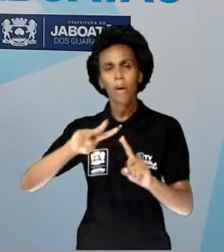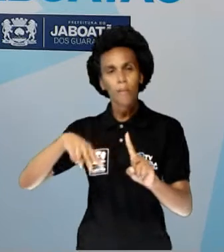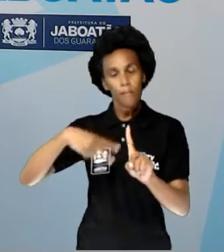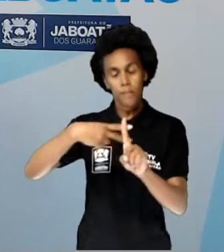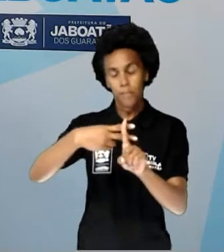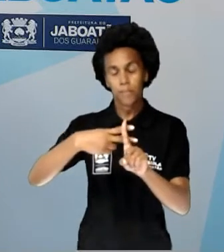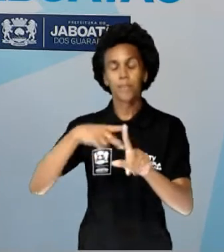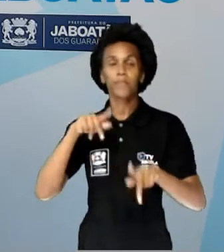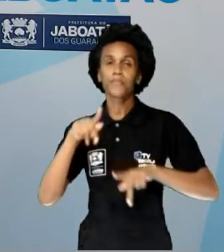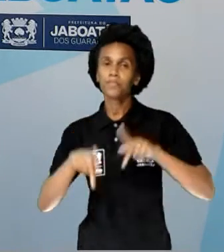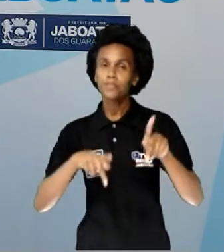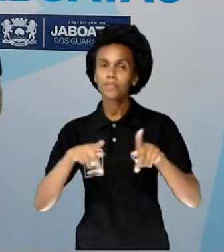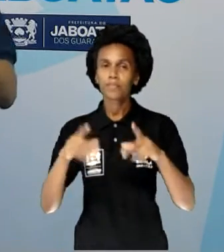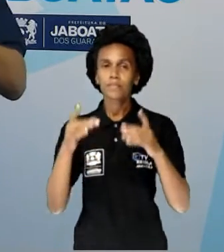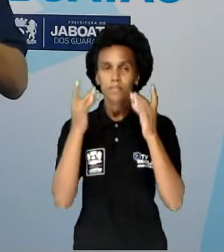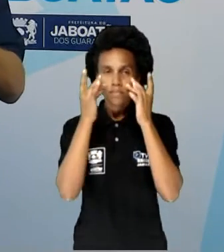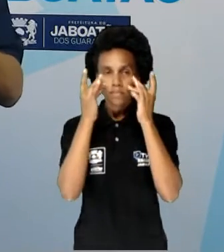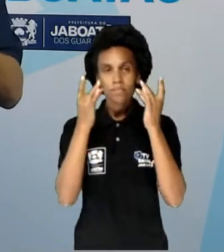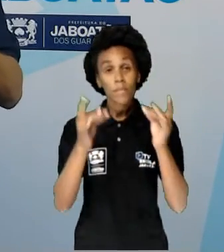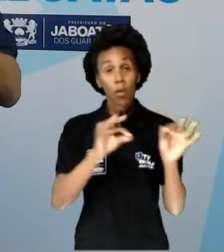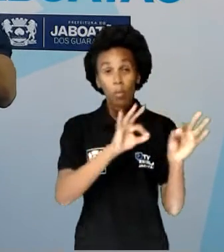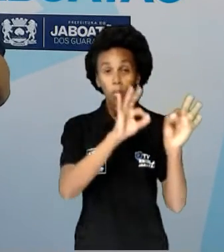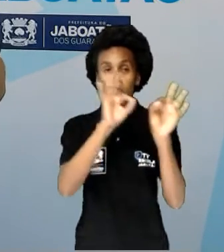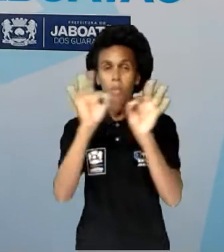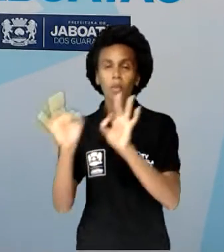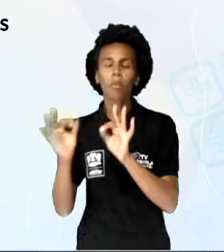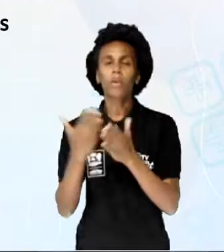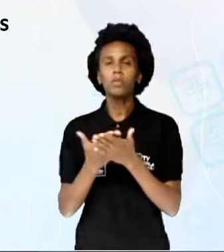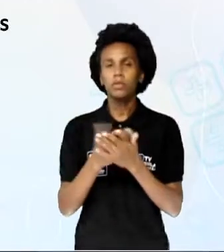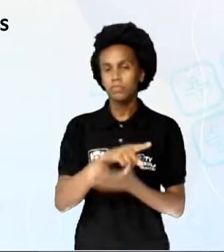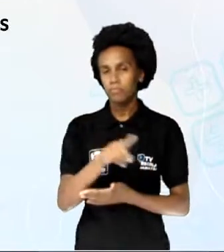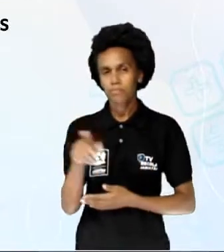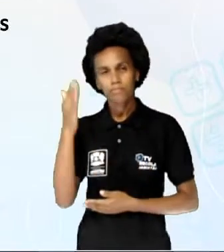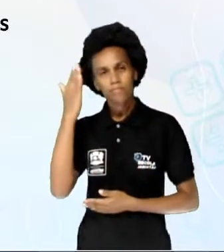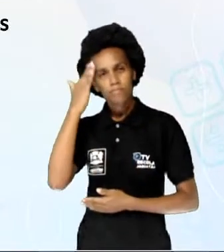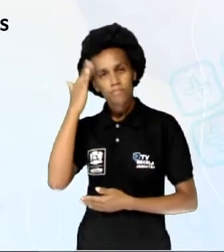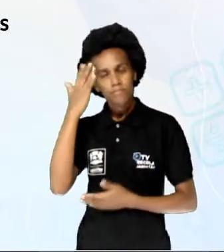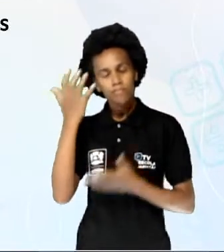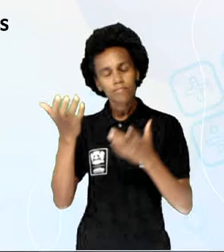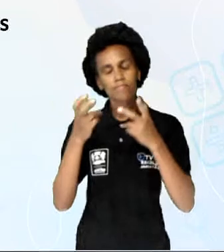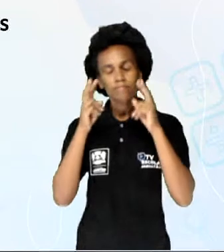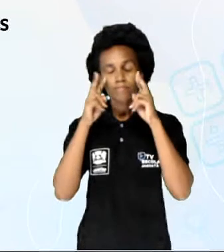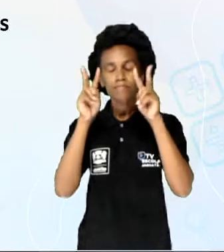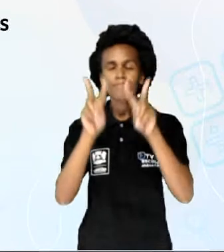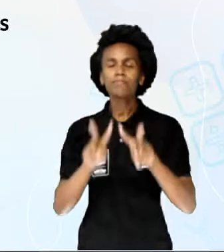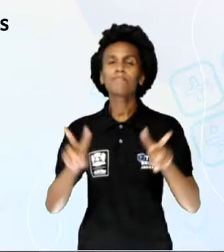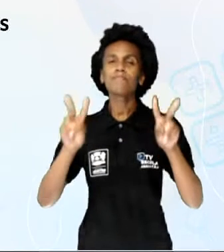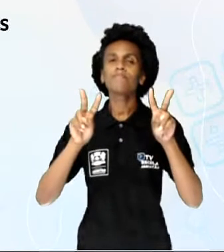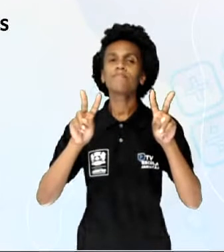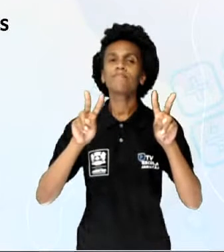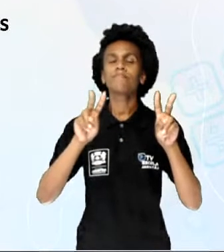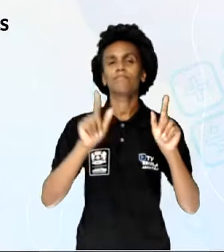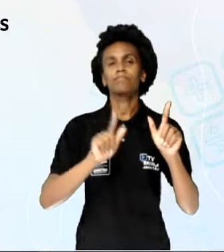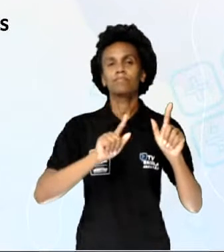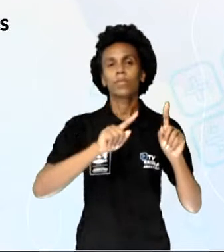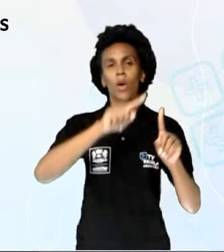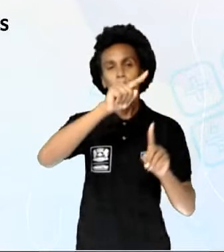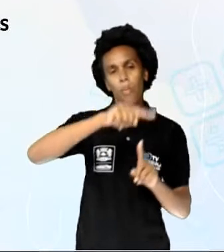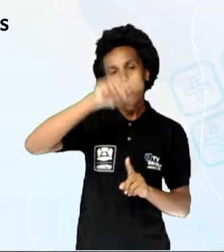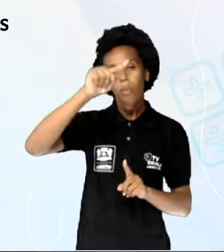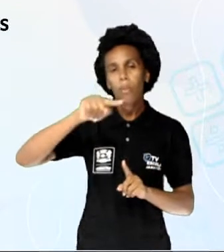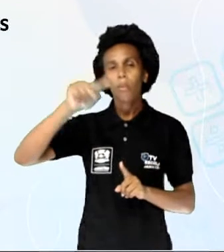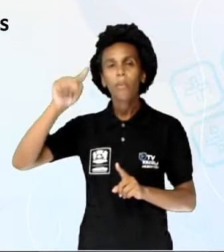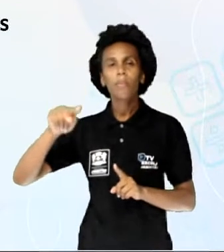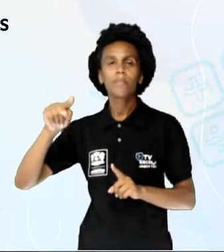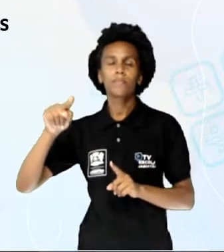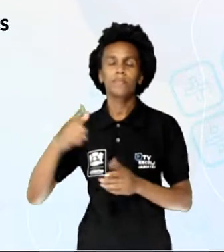aula que você vai entender aqui, ó. Eu quero que você observe nesse gráfico aí na tela, que no primeiro censo da população brasileira, lá